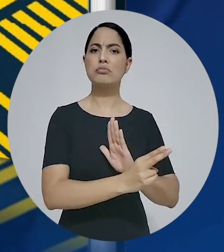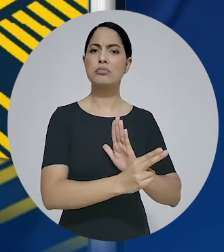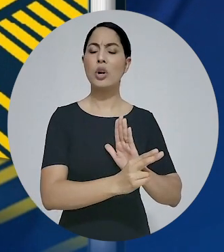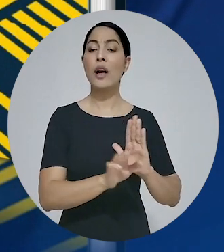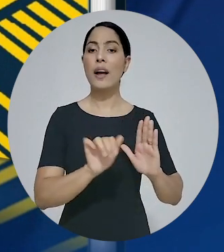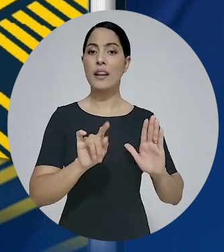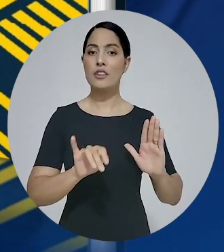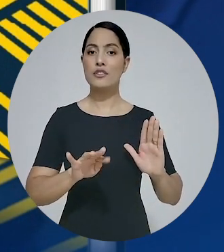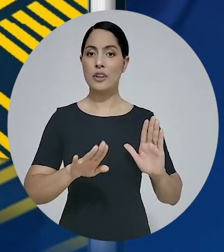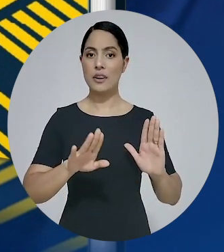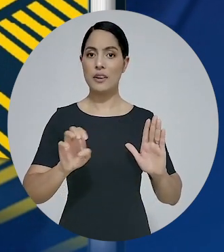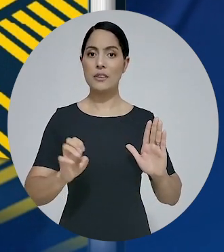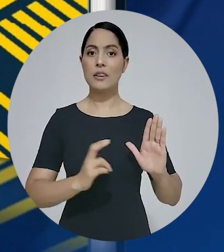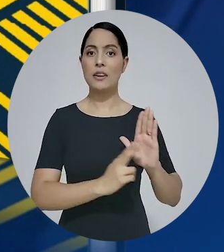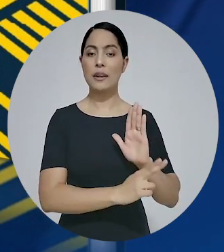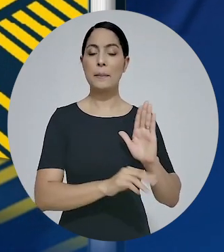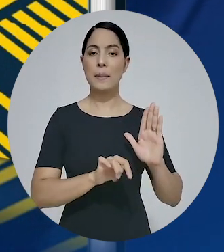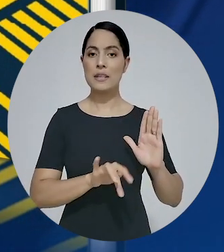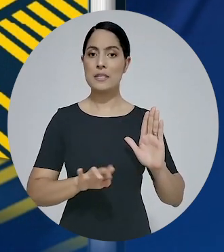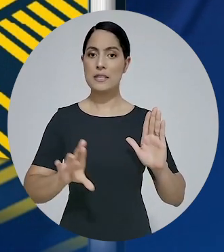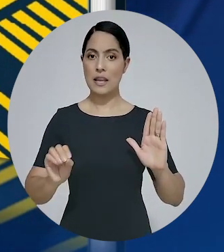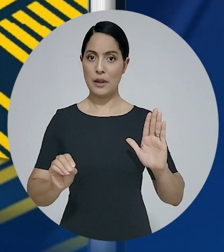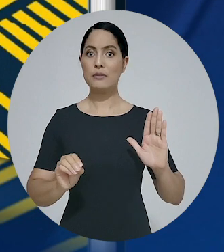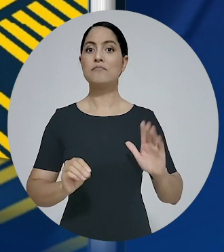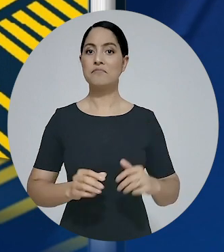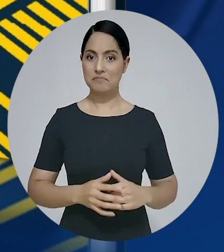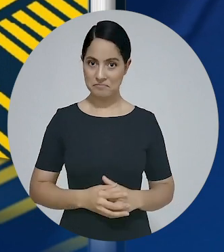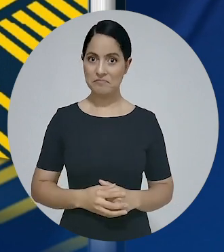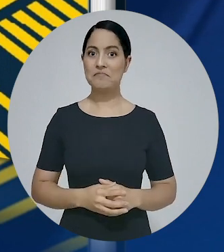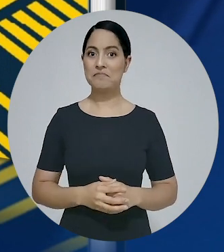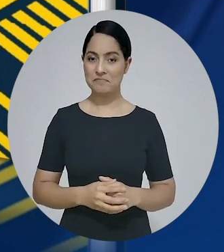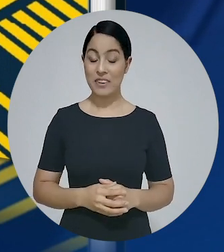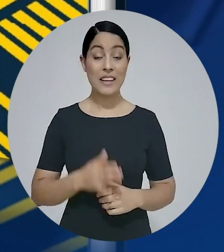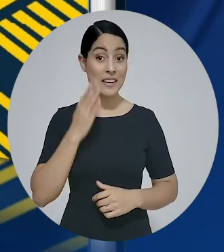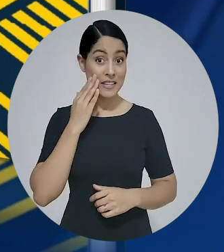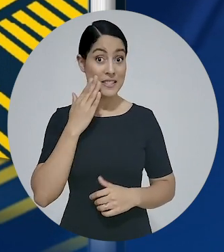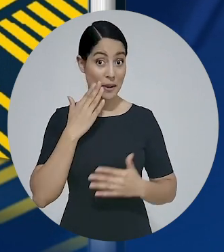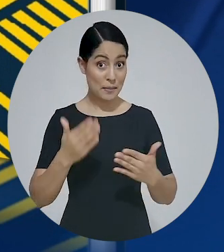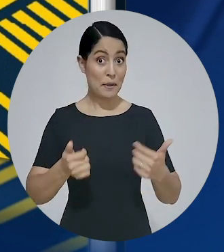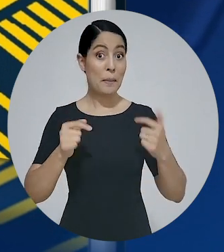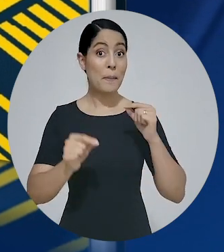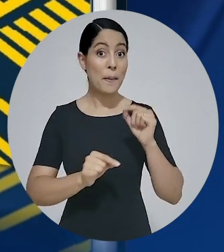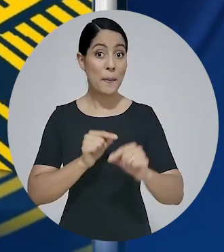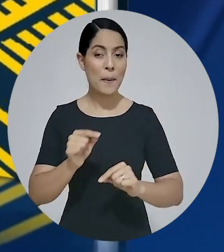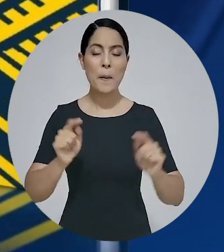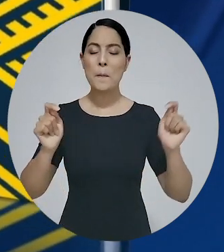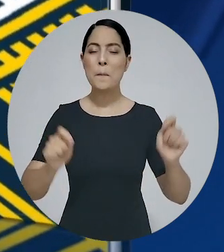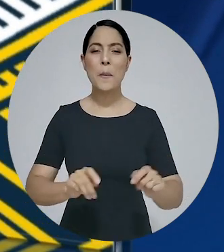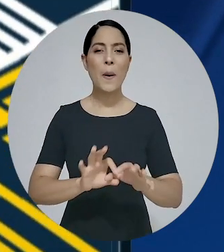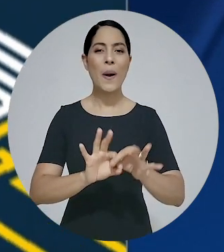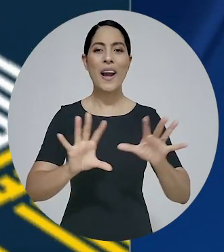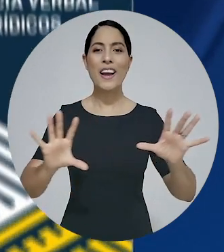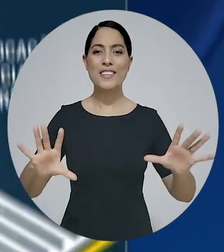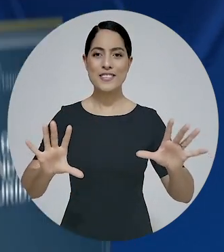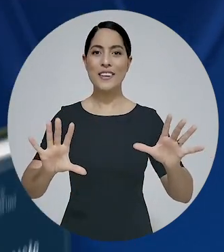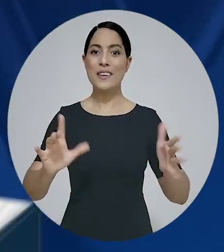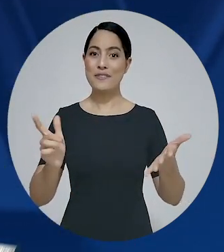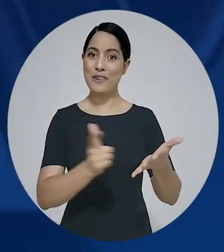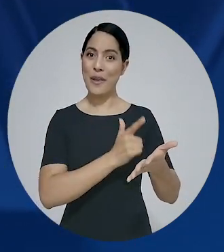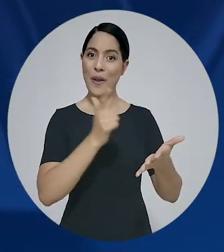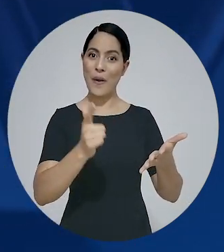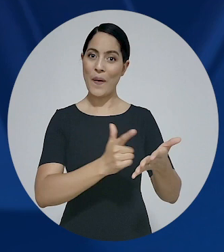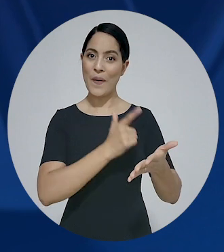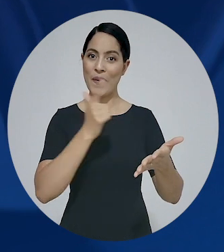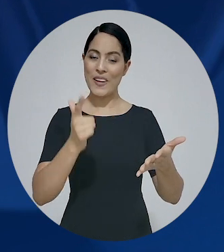A obra é de autoria dos escritores Alexandre Chini e Marcelo Moraes Caetano. Sabe o que é melhor ainda? Você pode